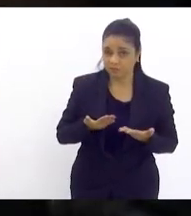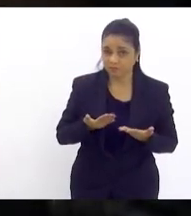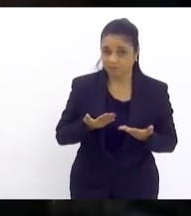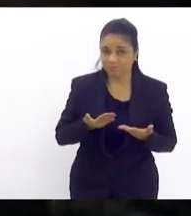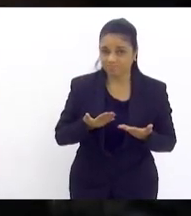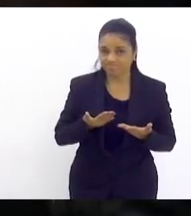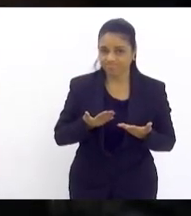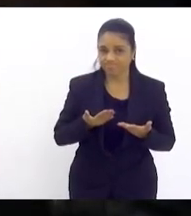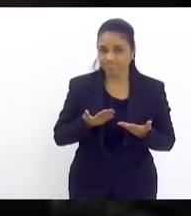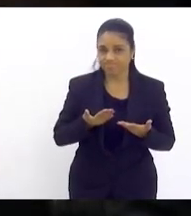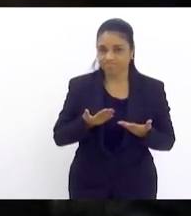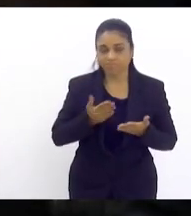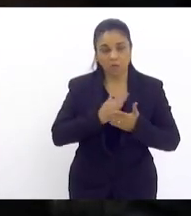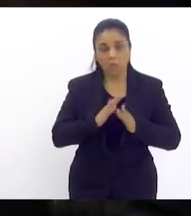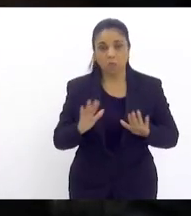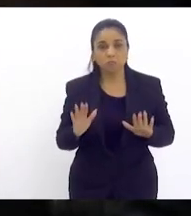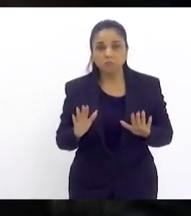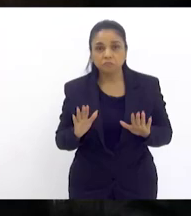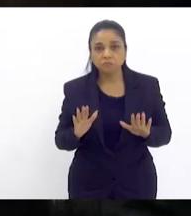acabou tudo